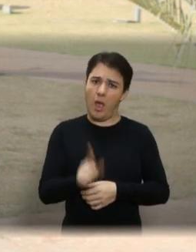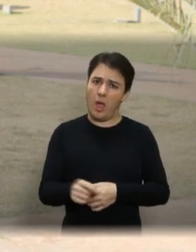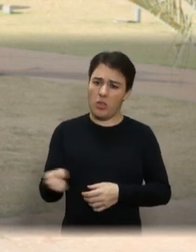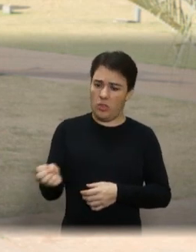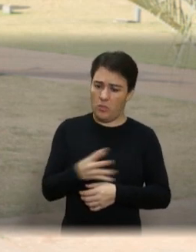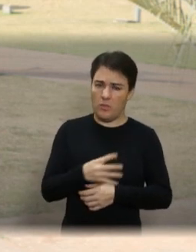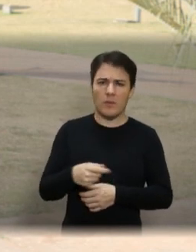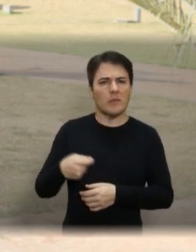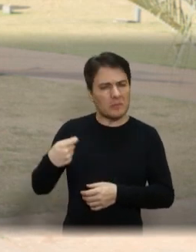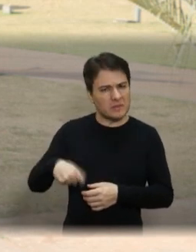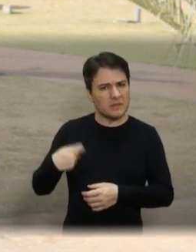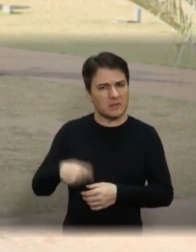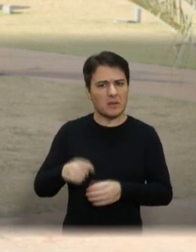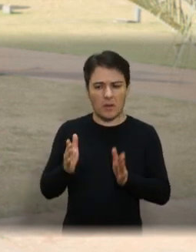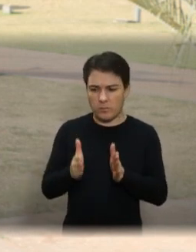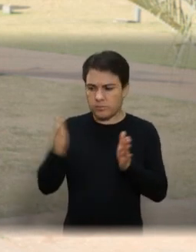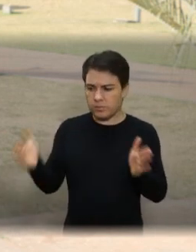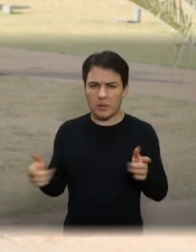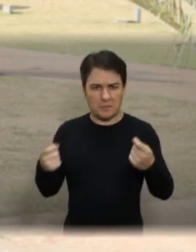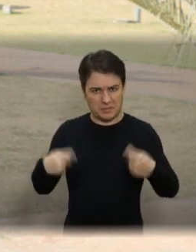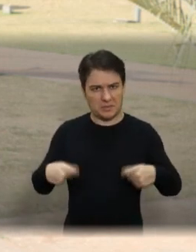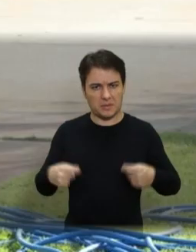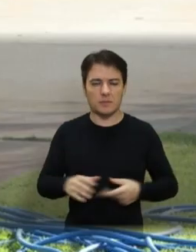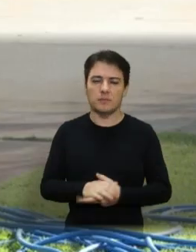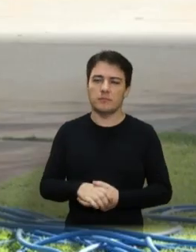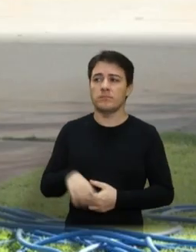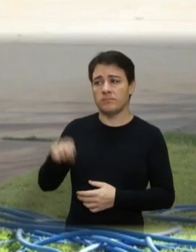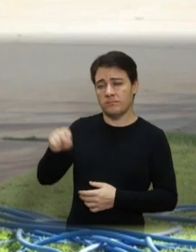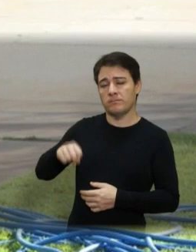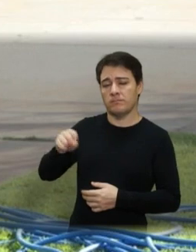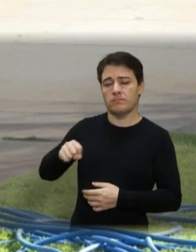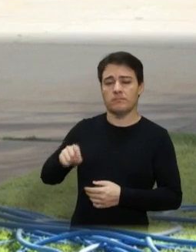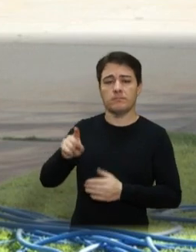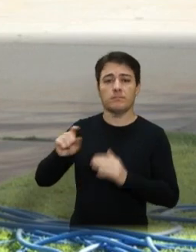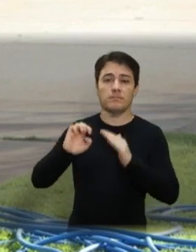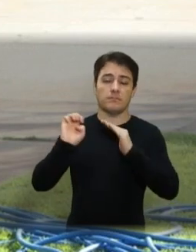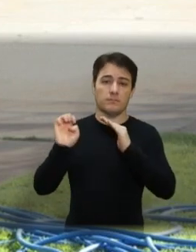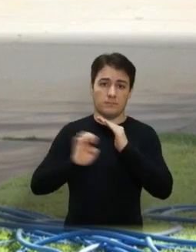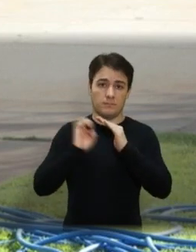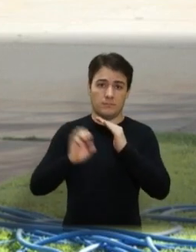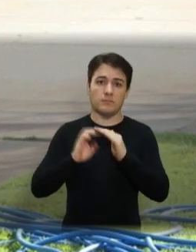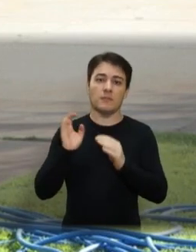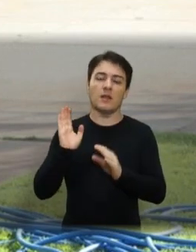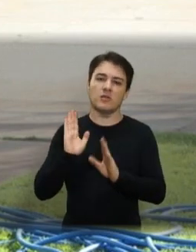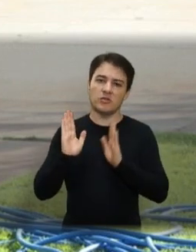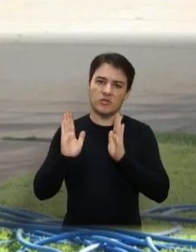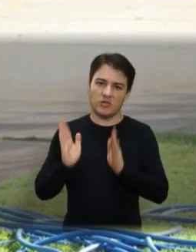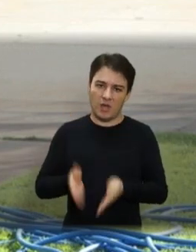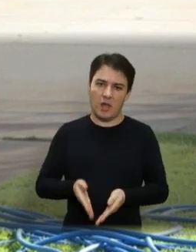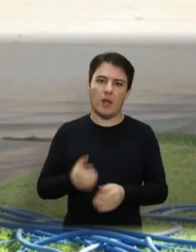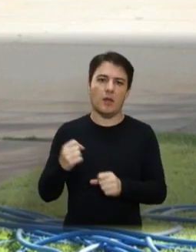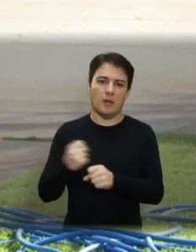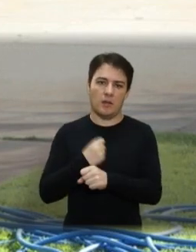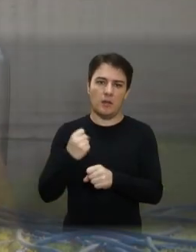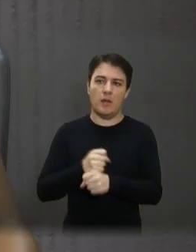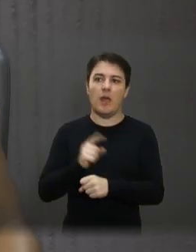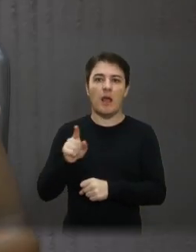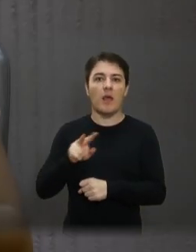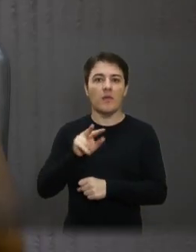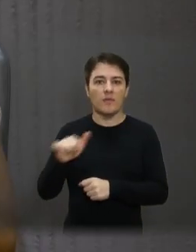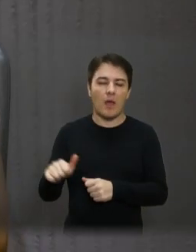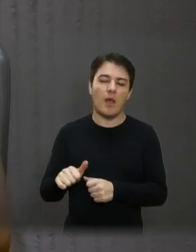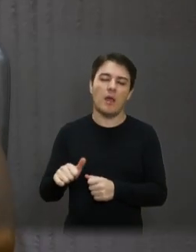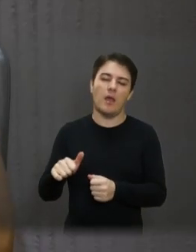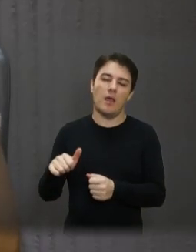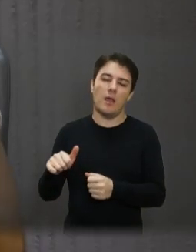nova e já tem necessidade de ampliação sim sem Inclusive a empresa que fez o CR foi já em Queimada a fazer as correções